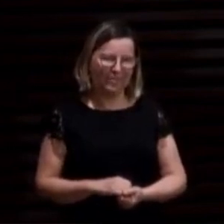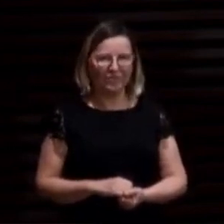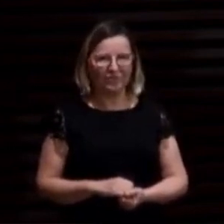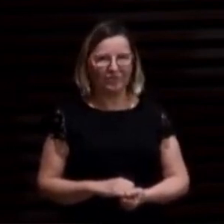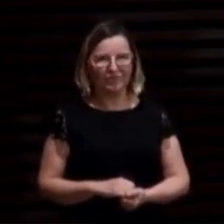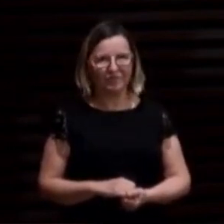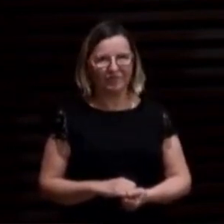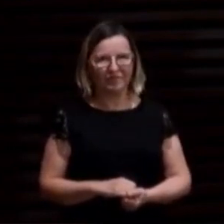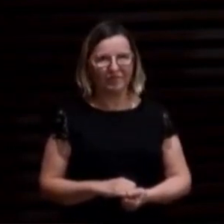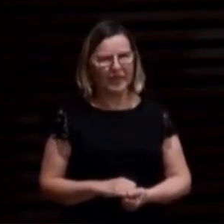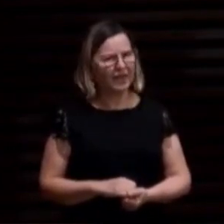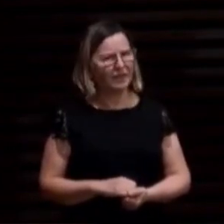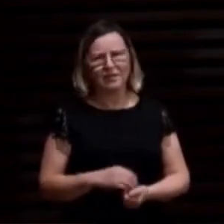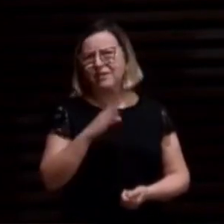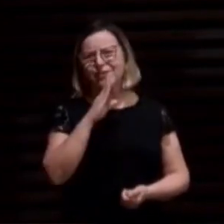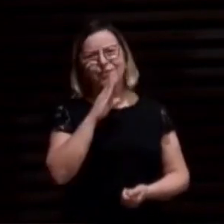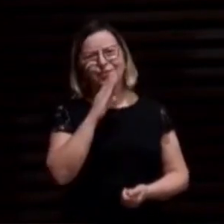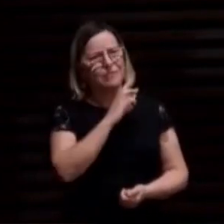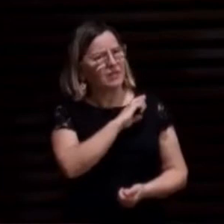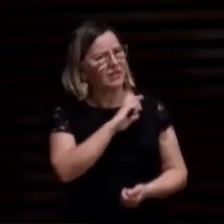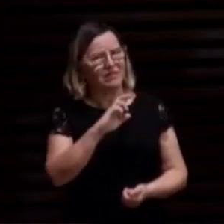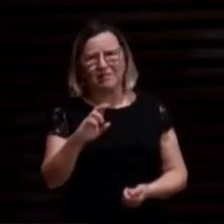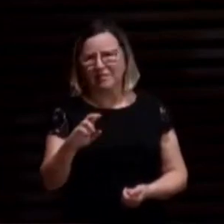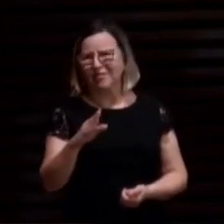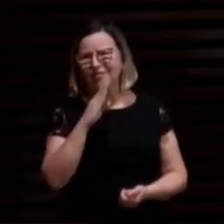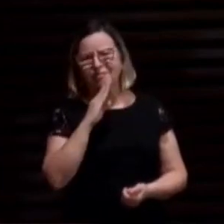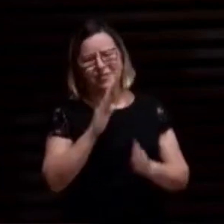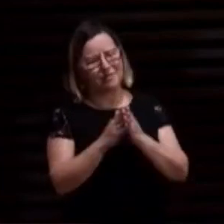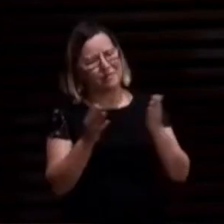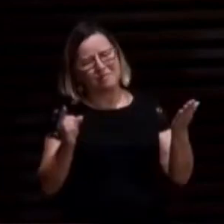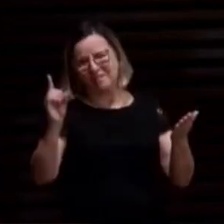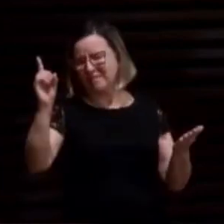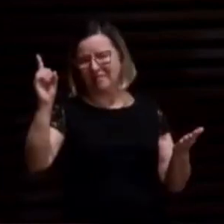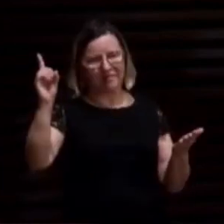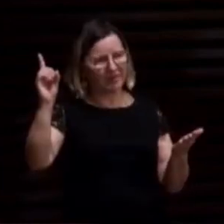é conhecimento religioso, conhecimento de Bíblia.